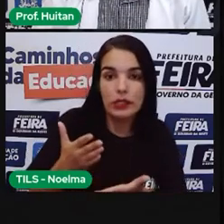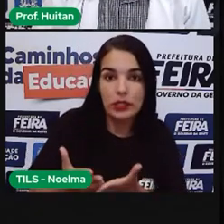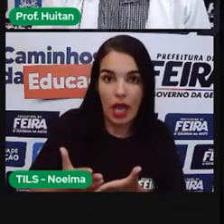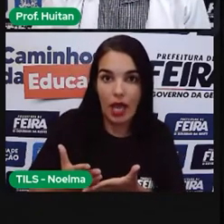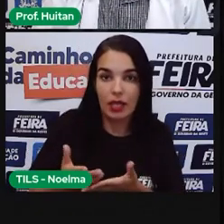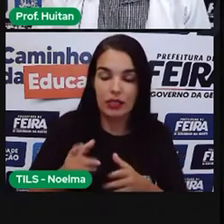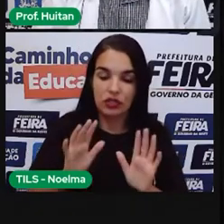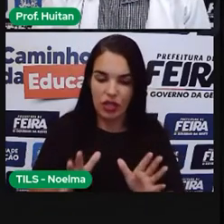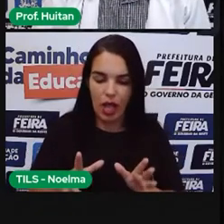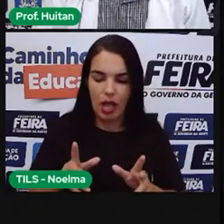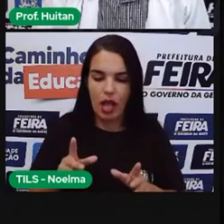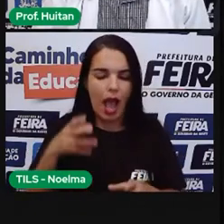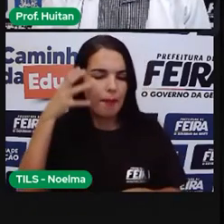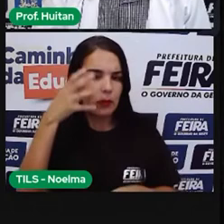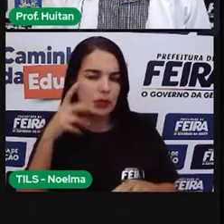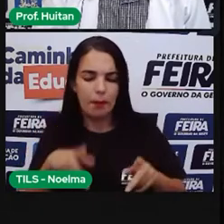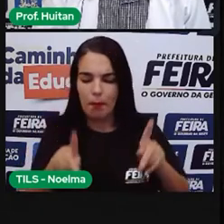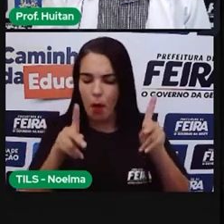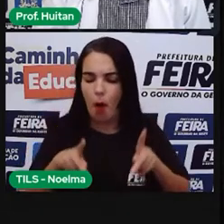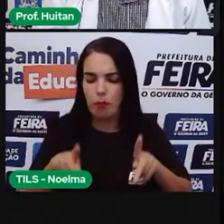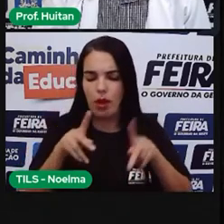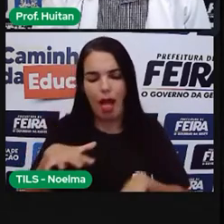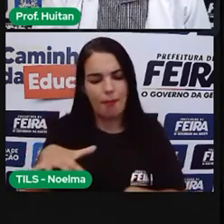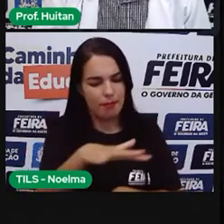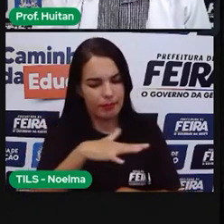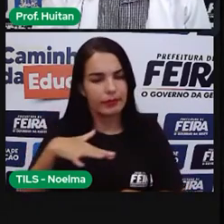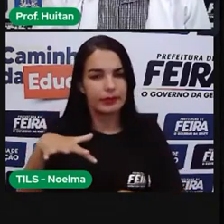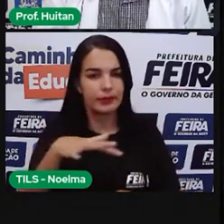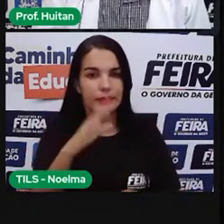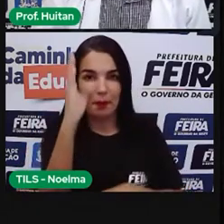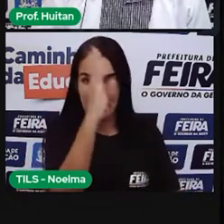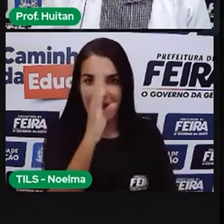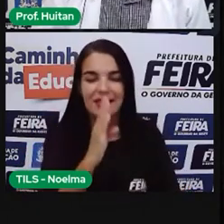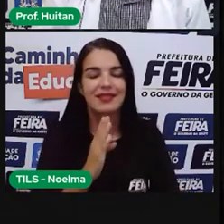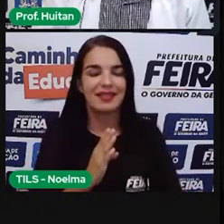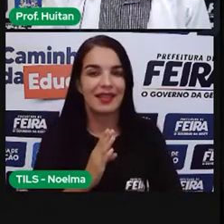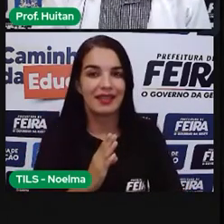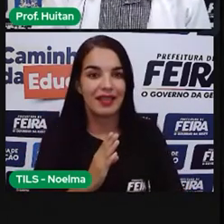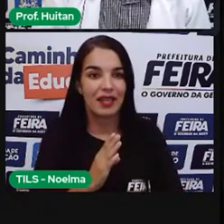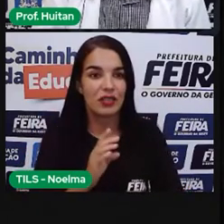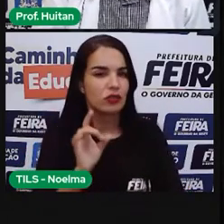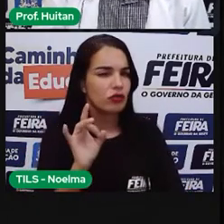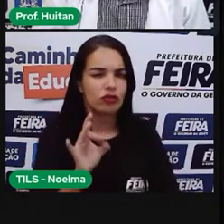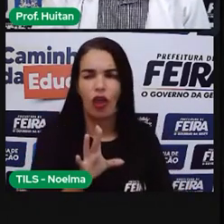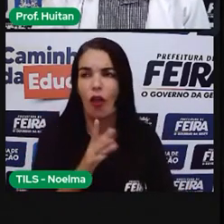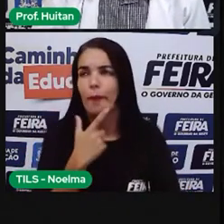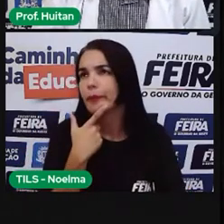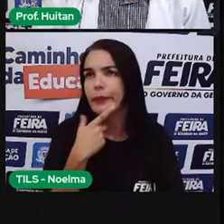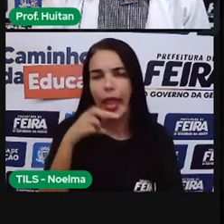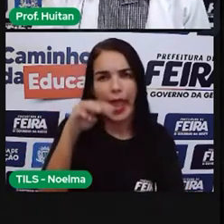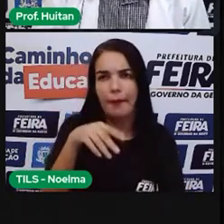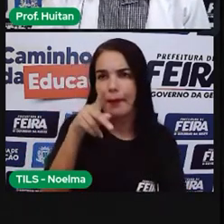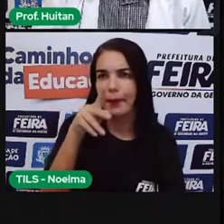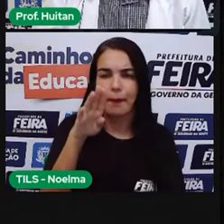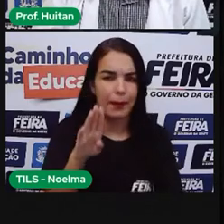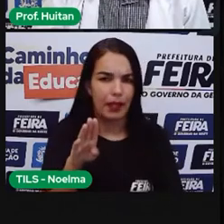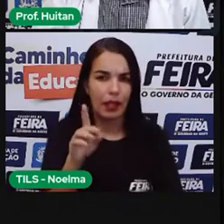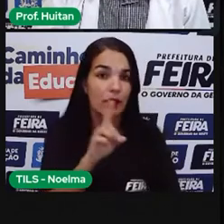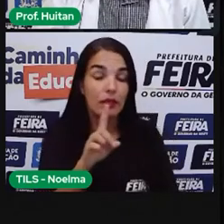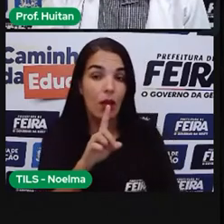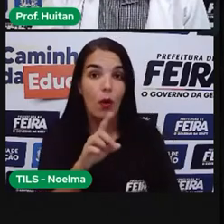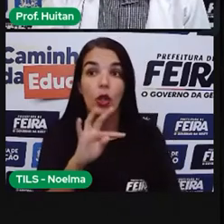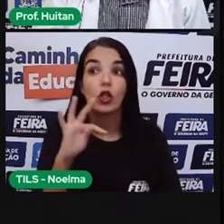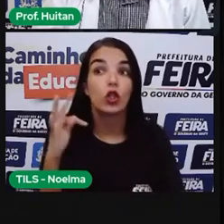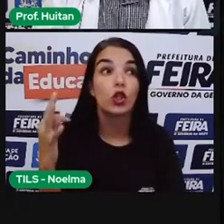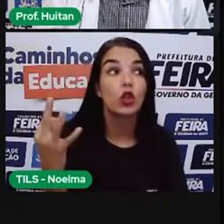já que a música popular brasileira, que música popular brasileira não é simplesmente MPB, música popular brasileira é